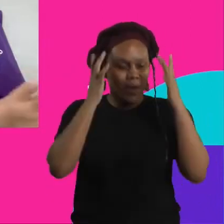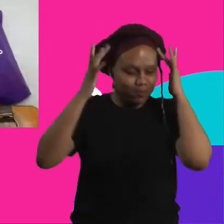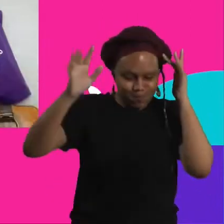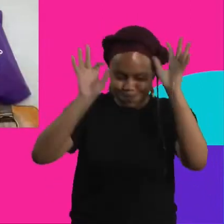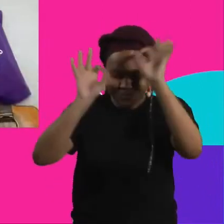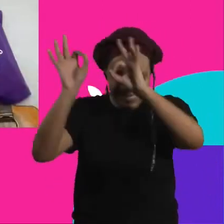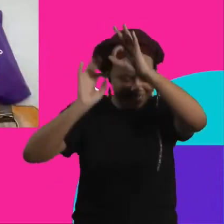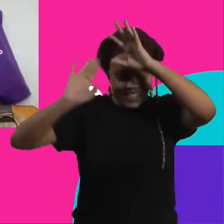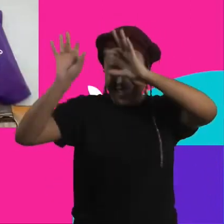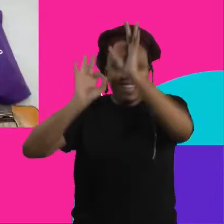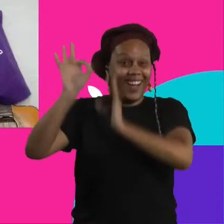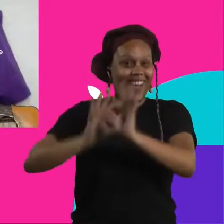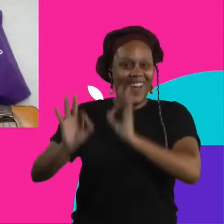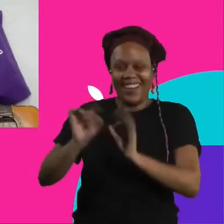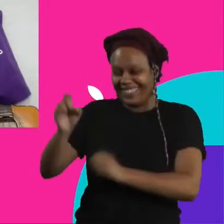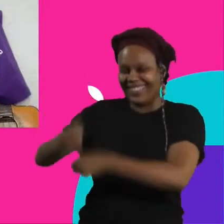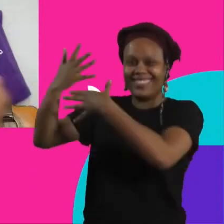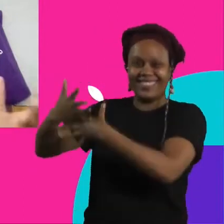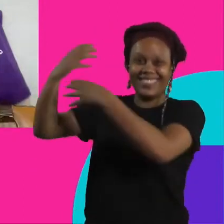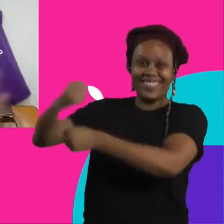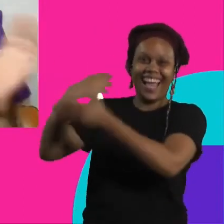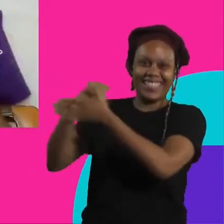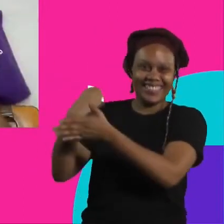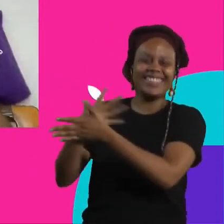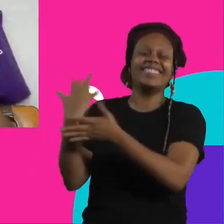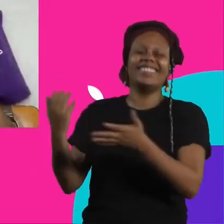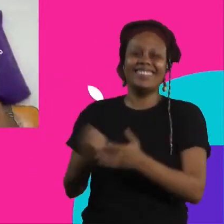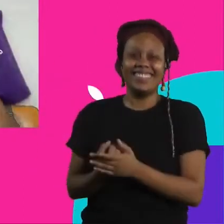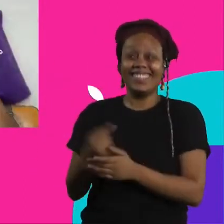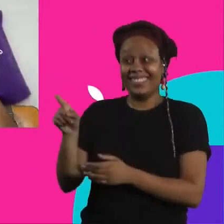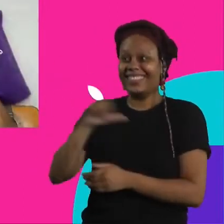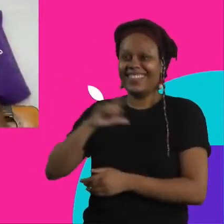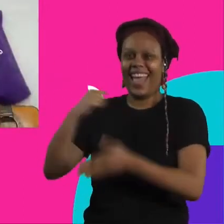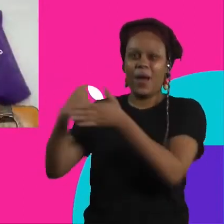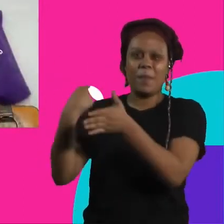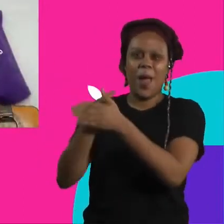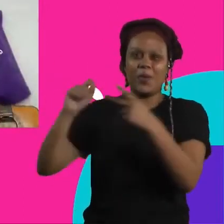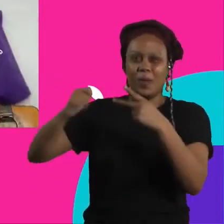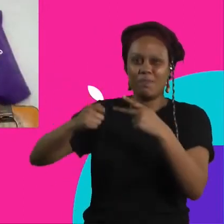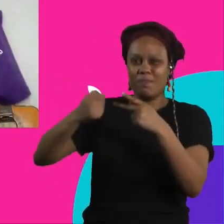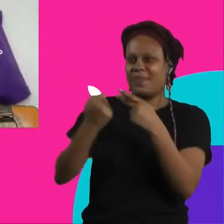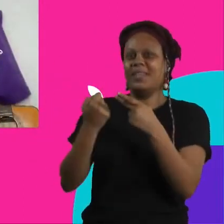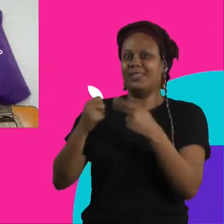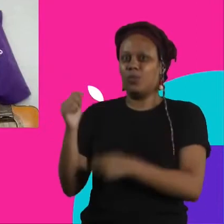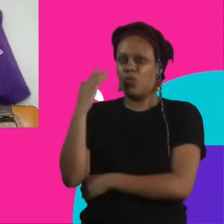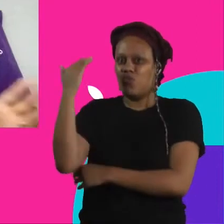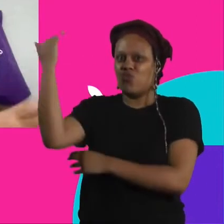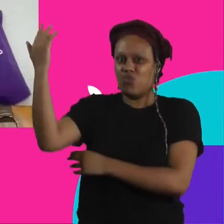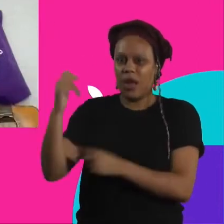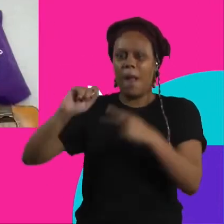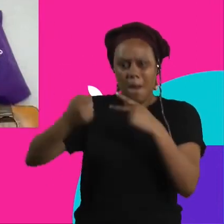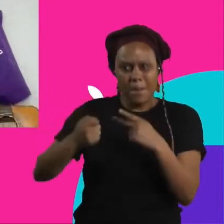organizar as perguntas que vêm do chat e o sucesso do Pix ele é tão grande que tem um monte de pergunta lá sobre o Pix, ele vai